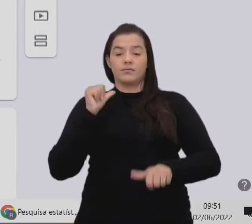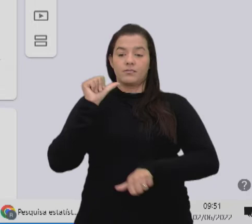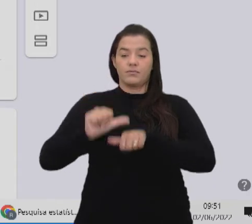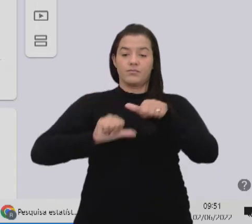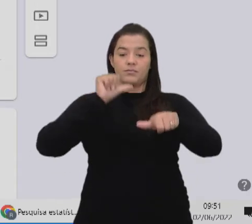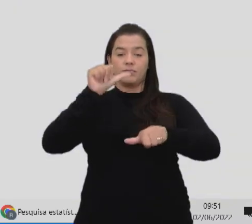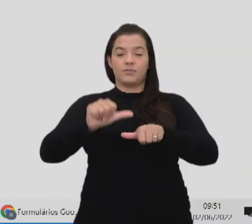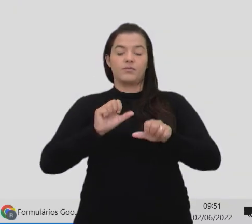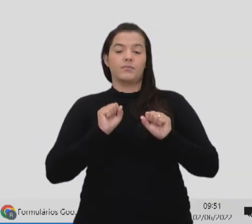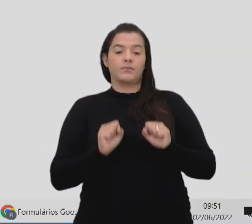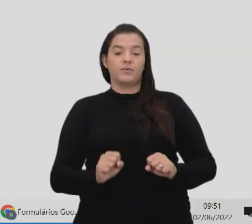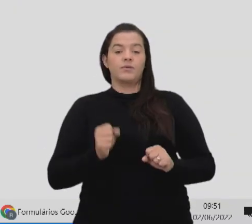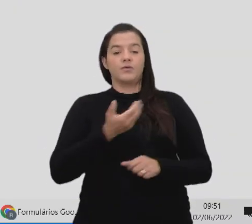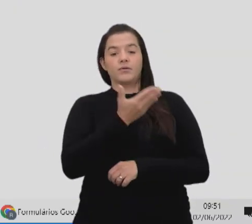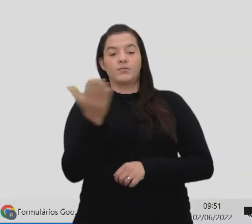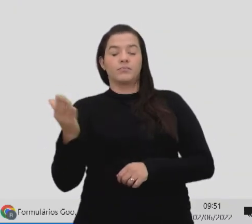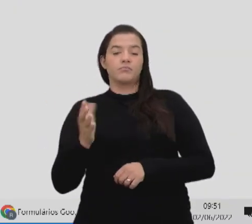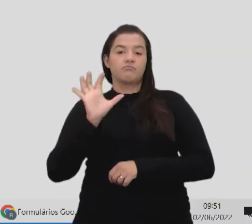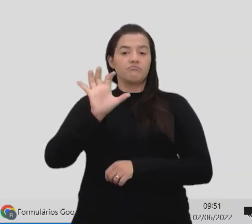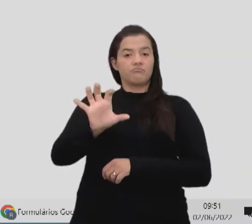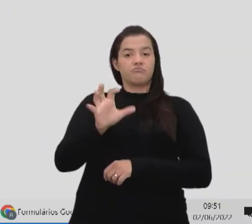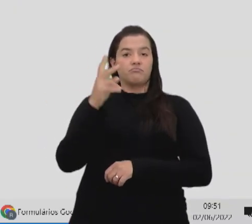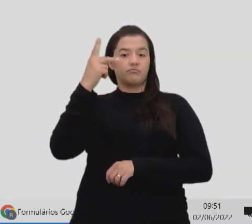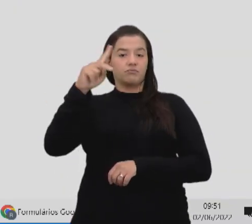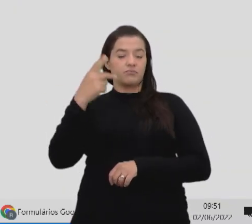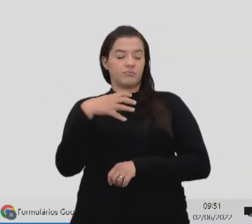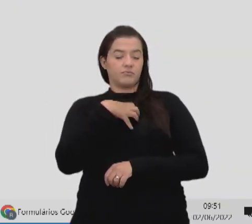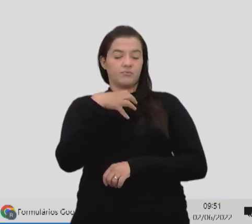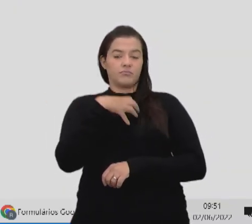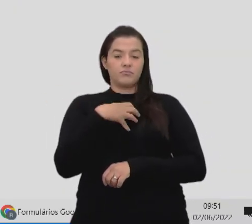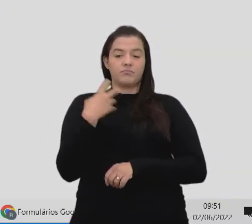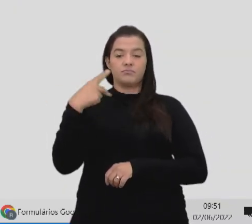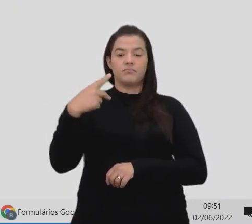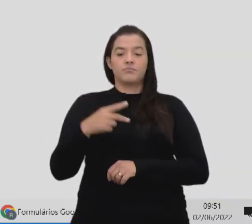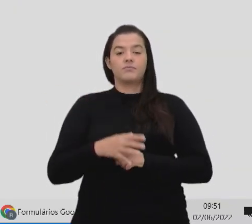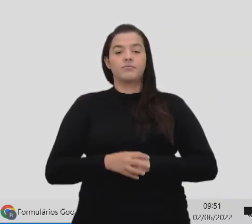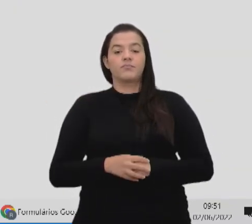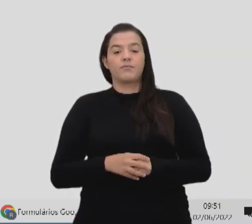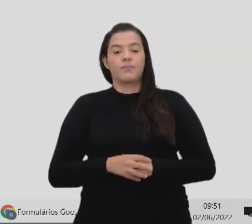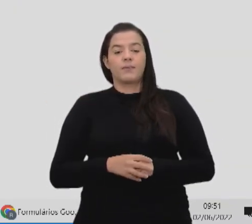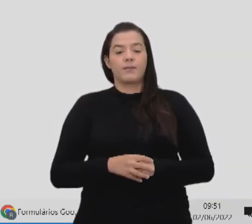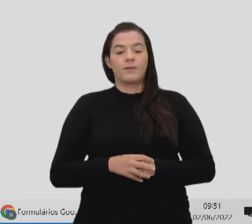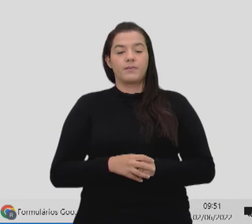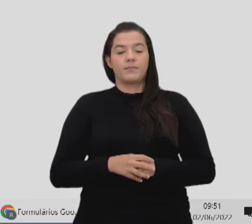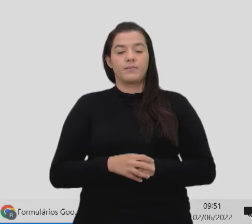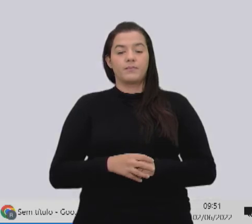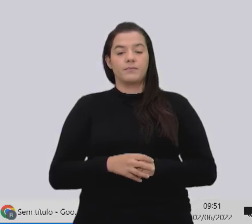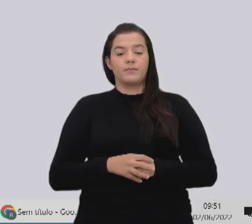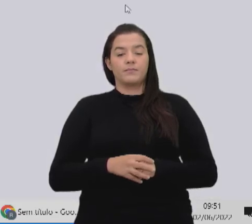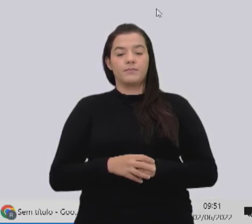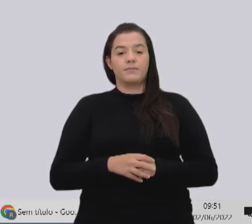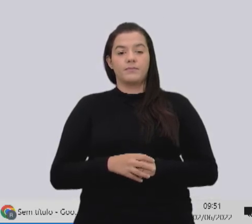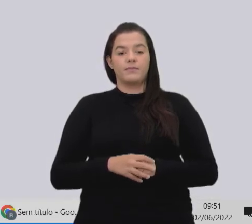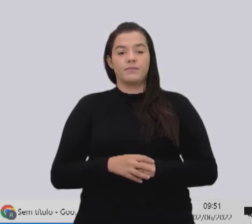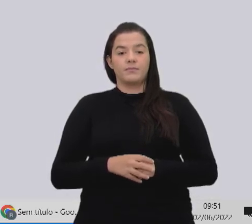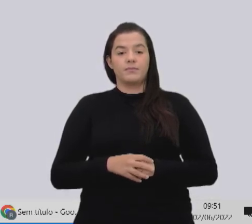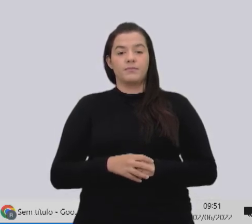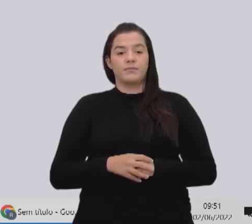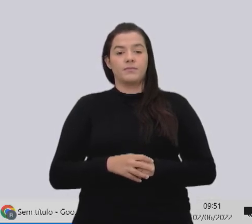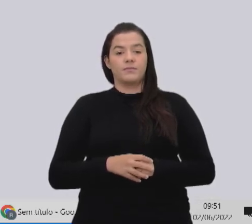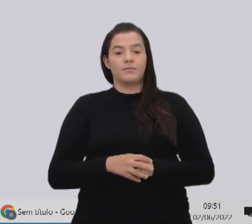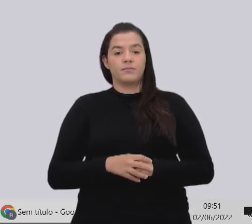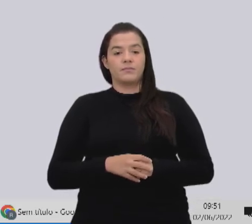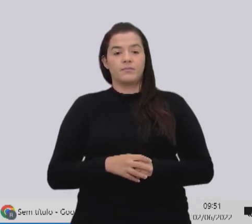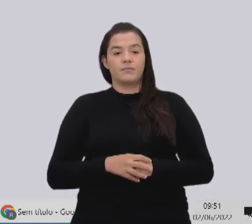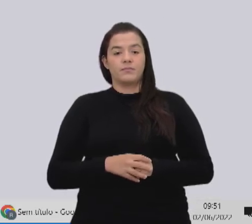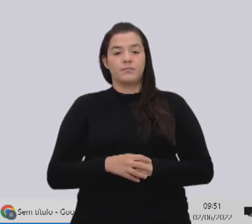outra. Ou seja, deixar a pesquisa com a sua identidade, Com a minha né? identidade. Deixa eu abrir essa aqui, que essa tá editável ainda. Ó, legal. Que essa aqui eu mudei até cor e tudo mais, ó.